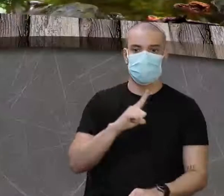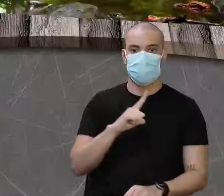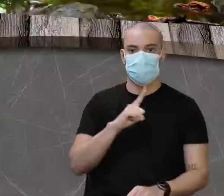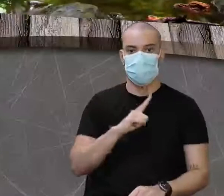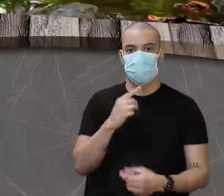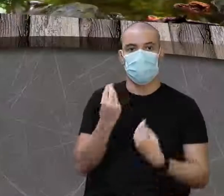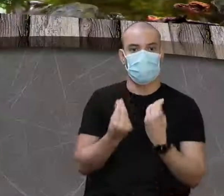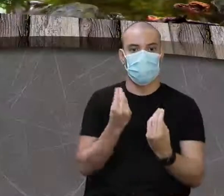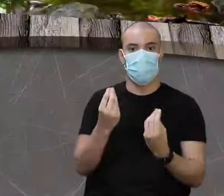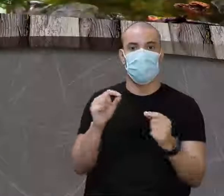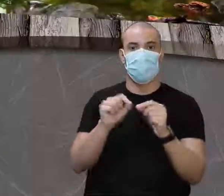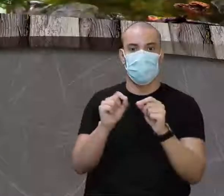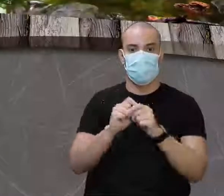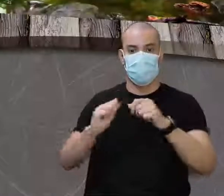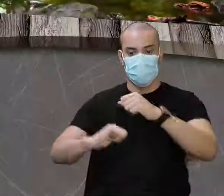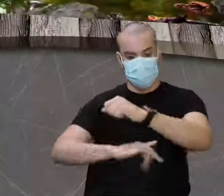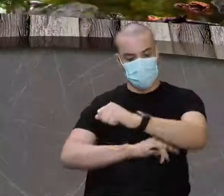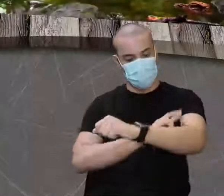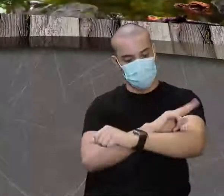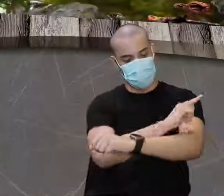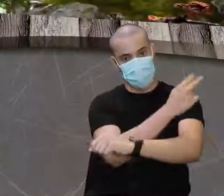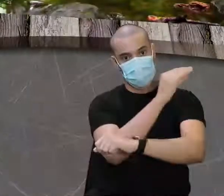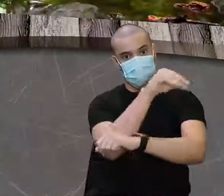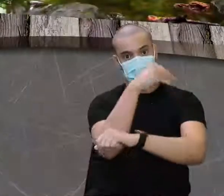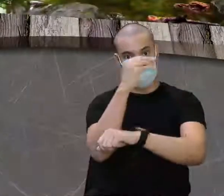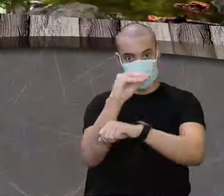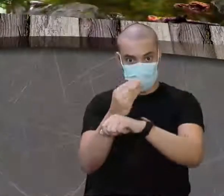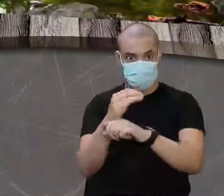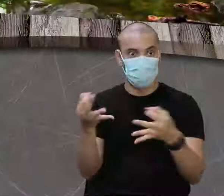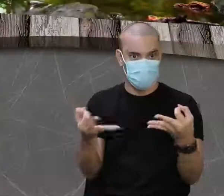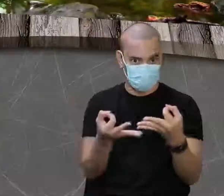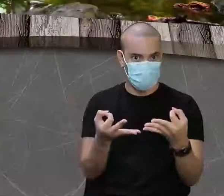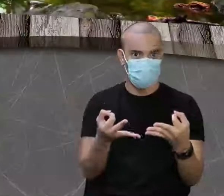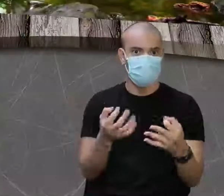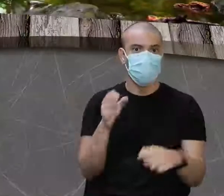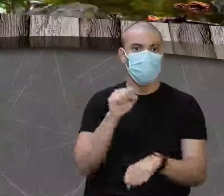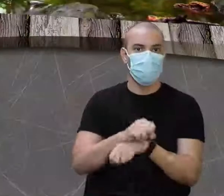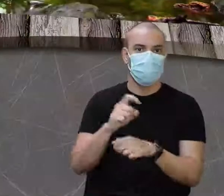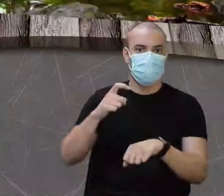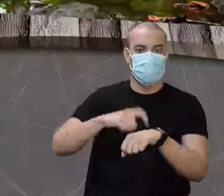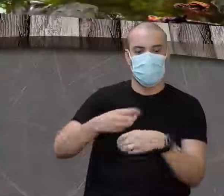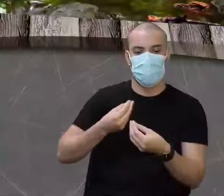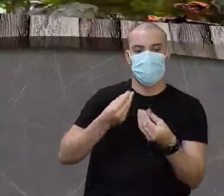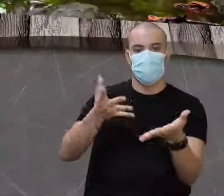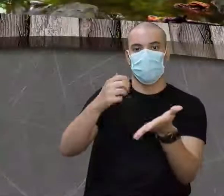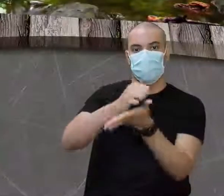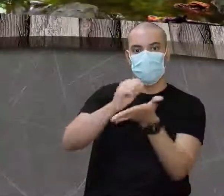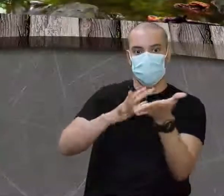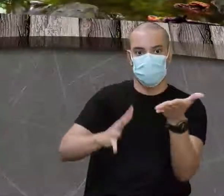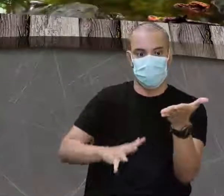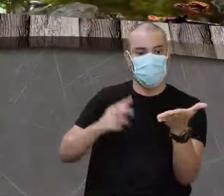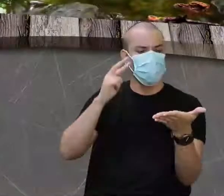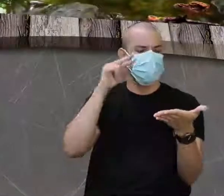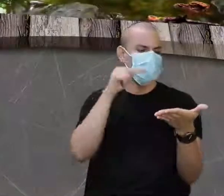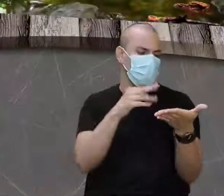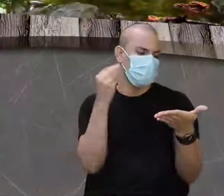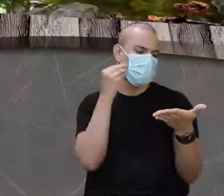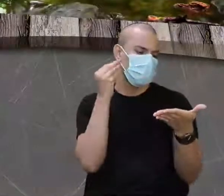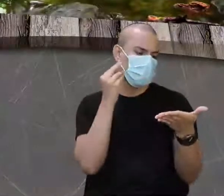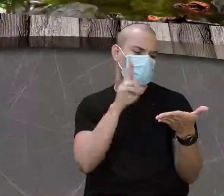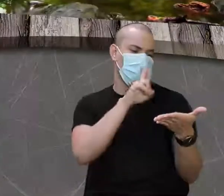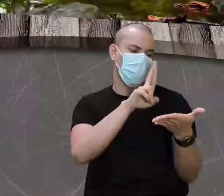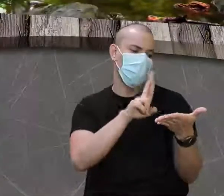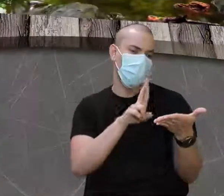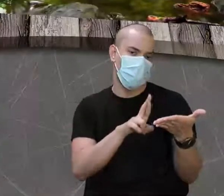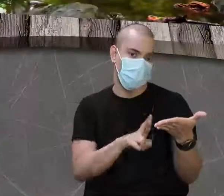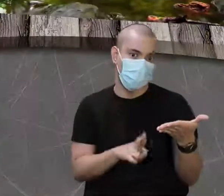de um ecossistema. Perfeito, galera? Então a gente fica aqui e eu te dou aquele tempinho para você olhar as suas atividades e